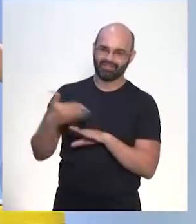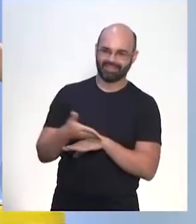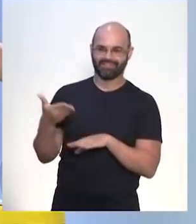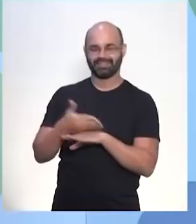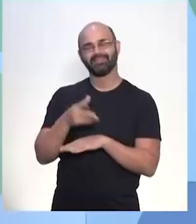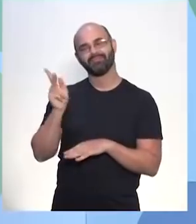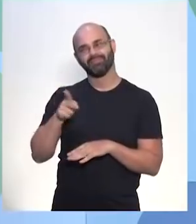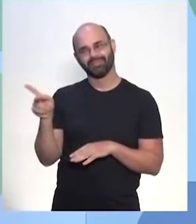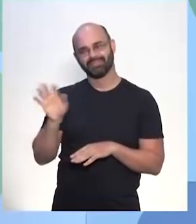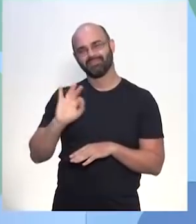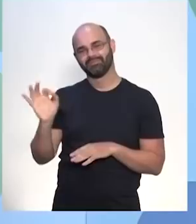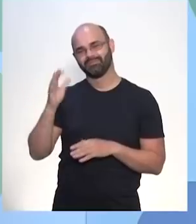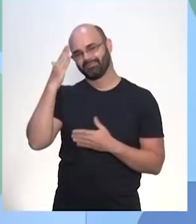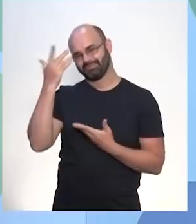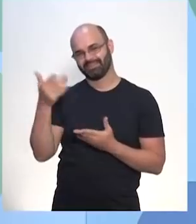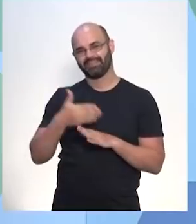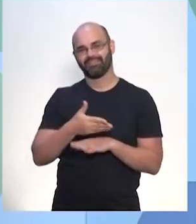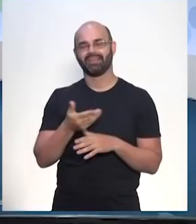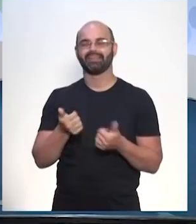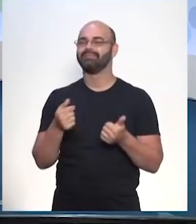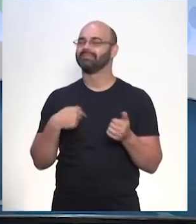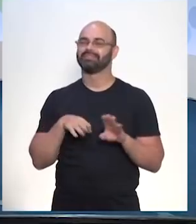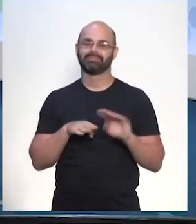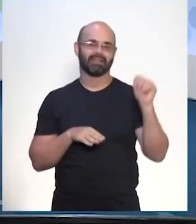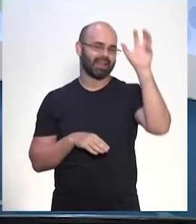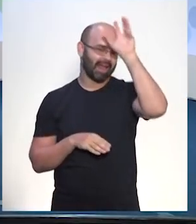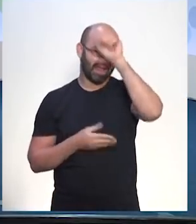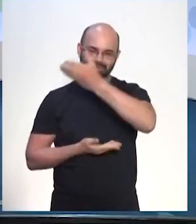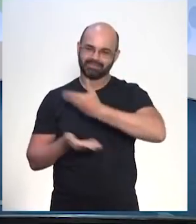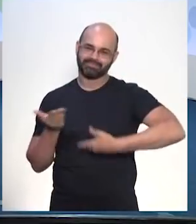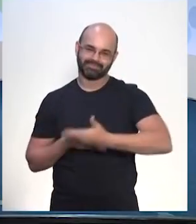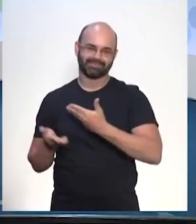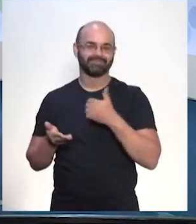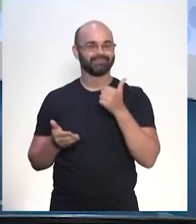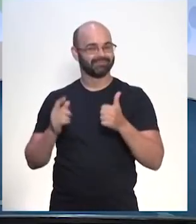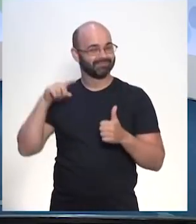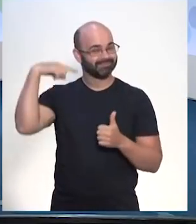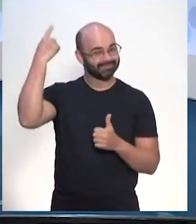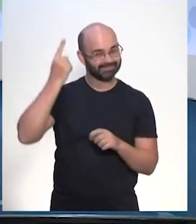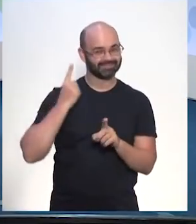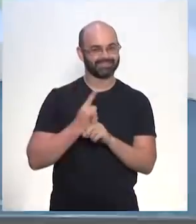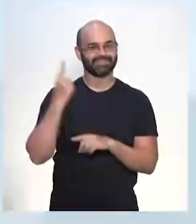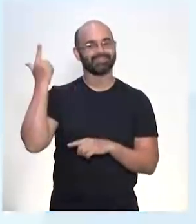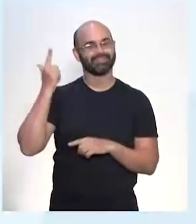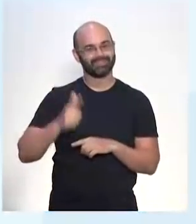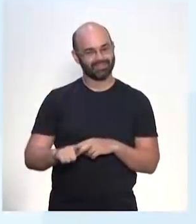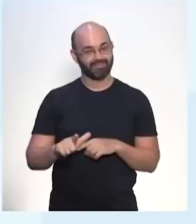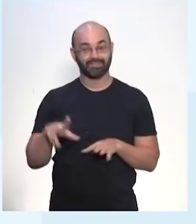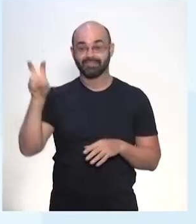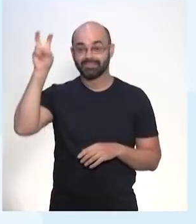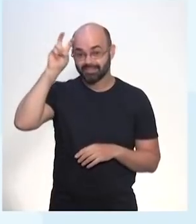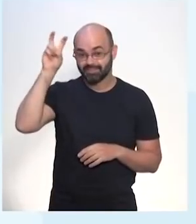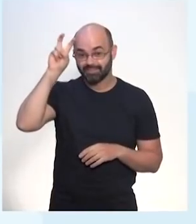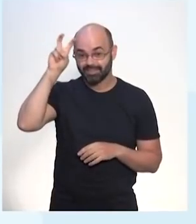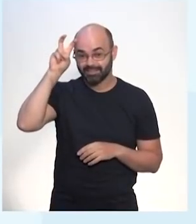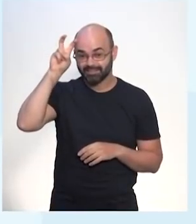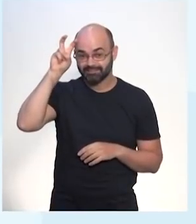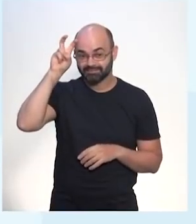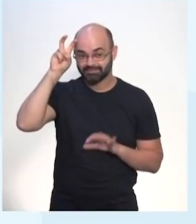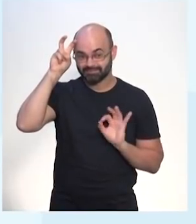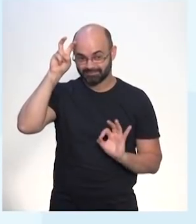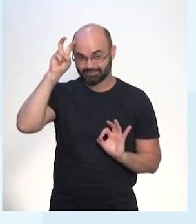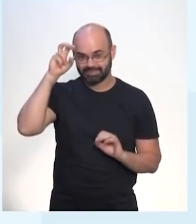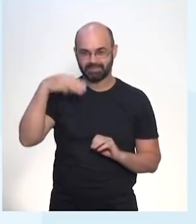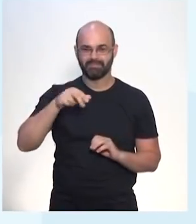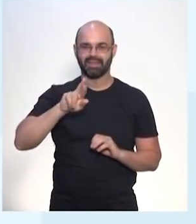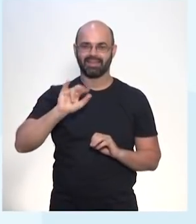prazer estar Muito com você. Muito obrigado, aprendi bastante. Eu também aprendi muito, gente. E até a próxima aula, quinta-feira. Quinta-feira. Com Marina